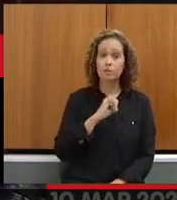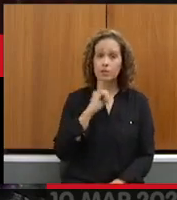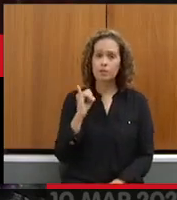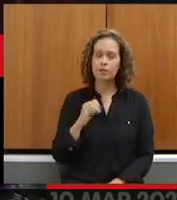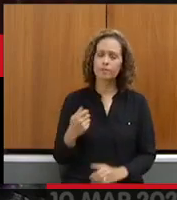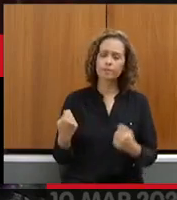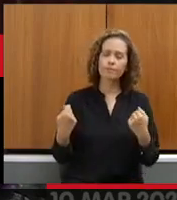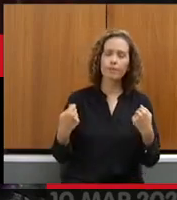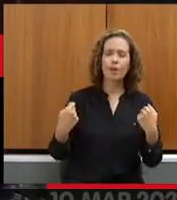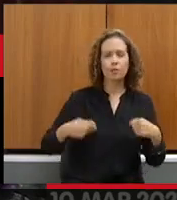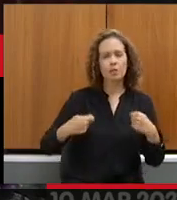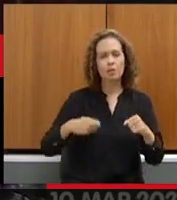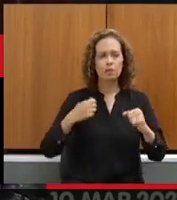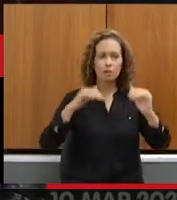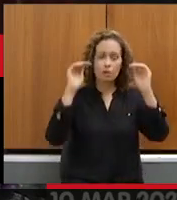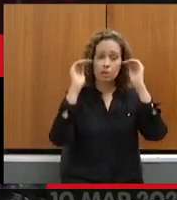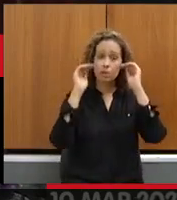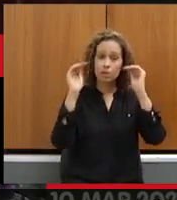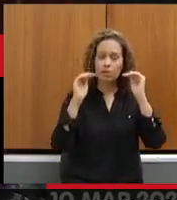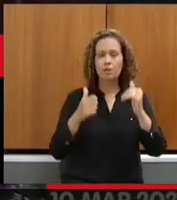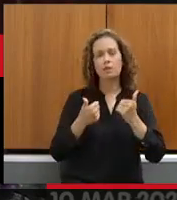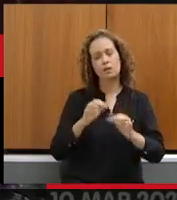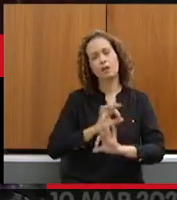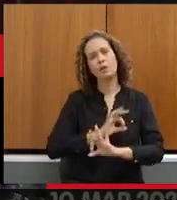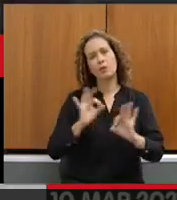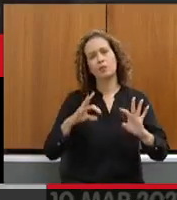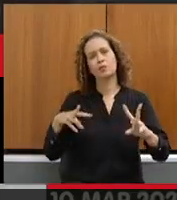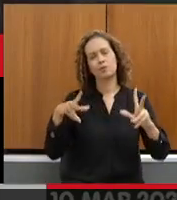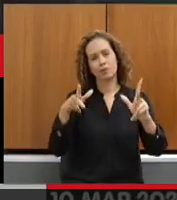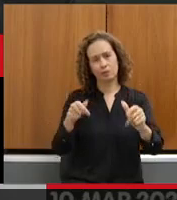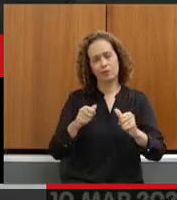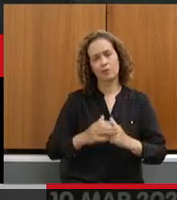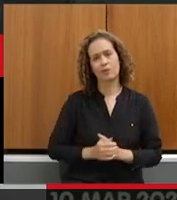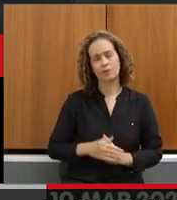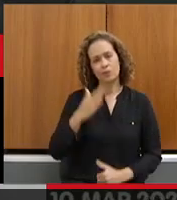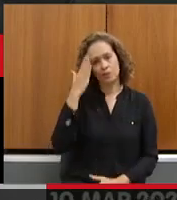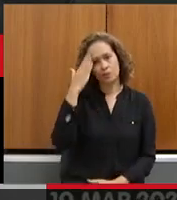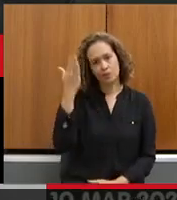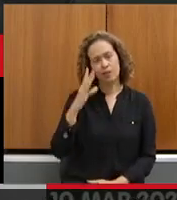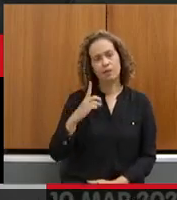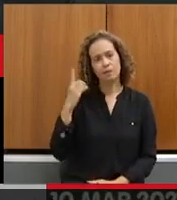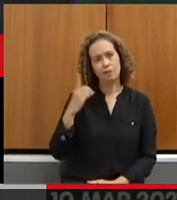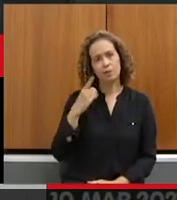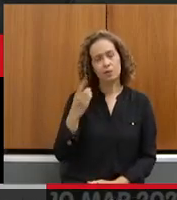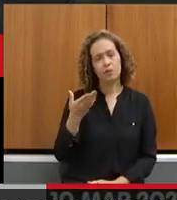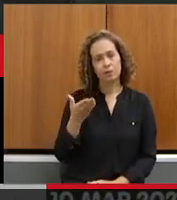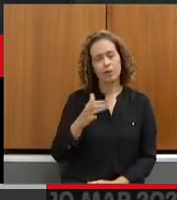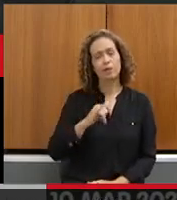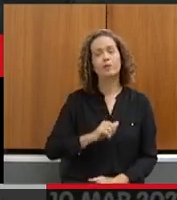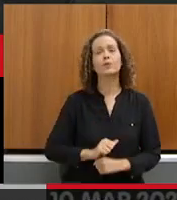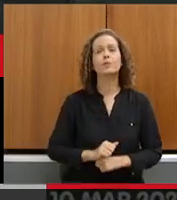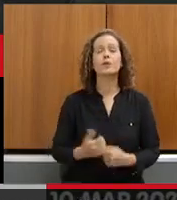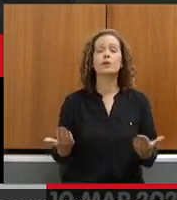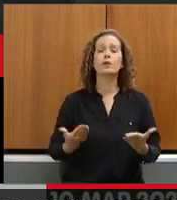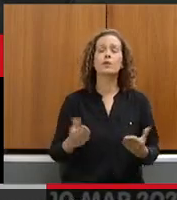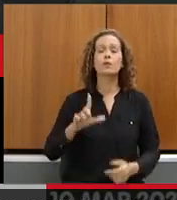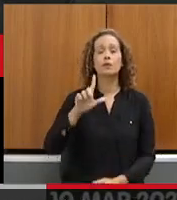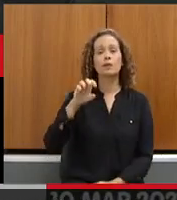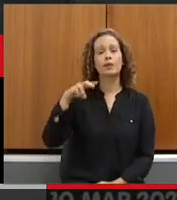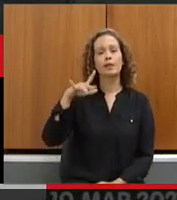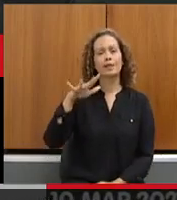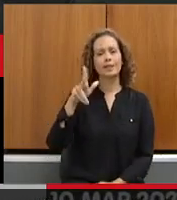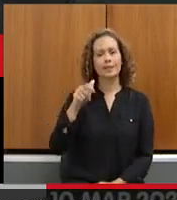atender ao que foi organizado será muito proveitoso para todos nós obrigado Deputado oraldino Júnior com a palavra Deputado